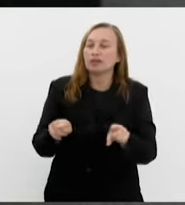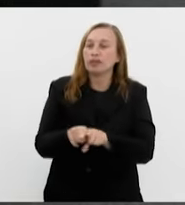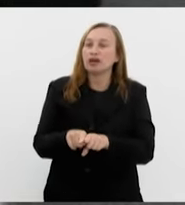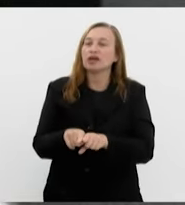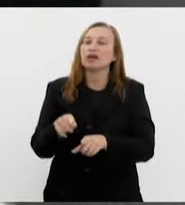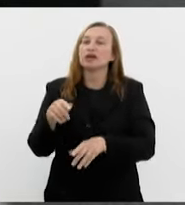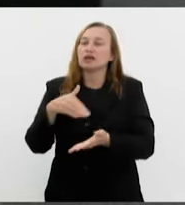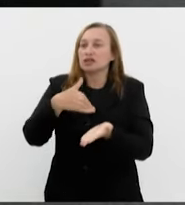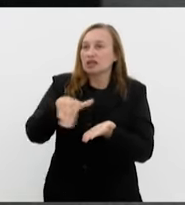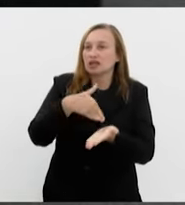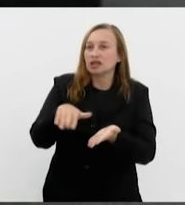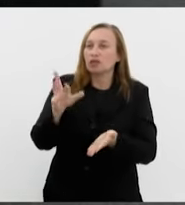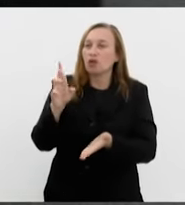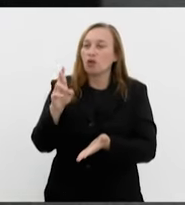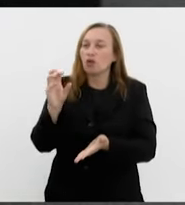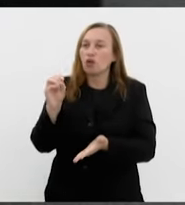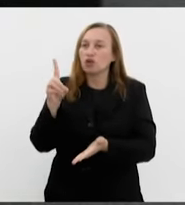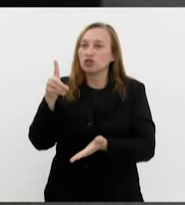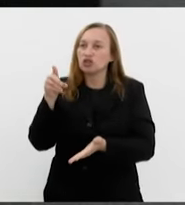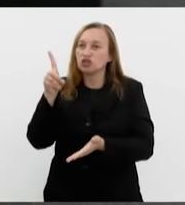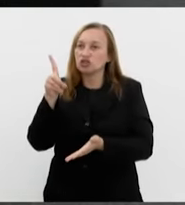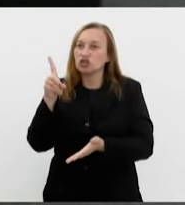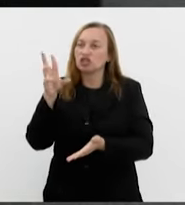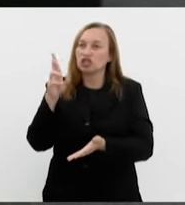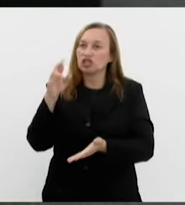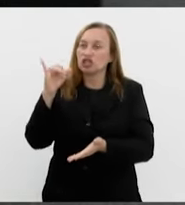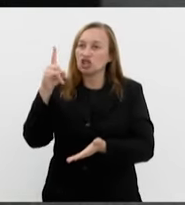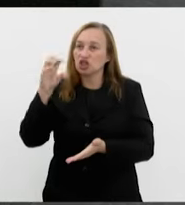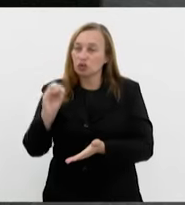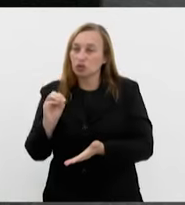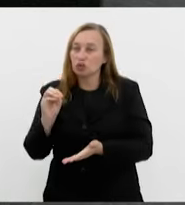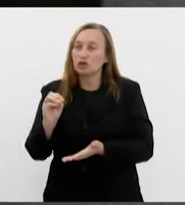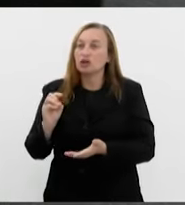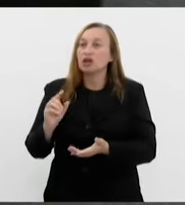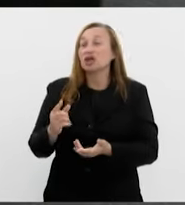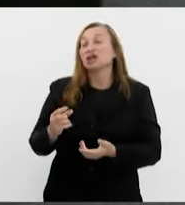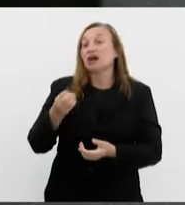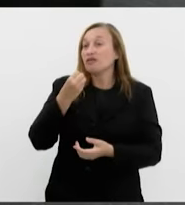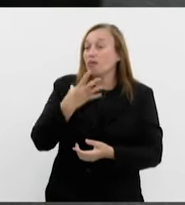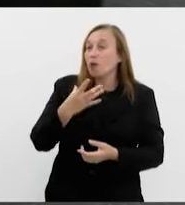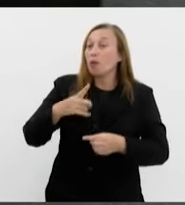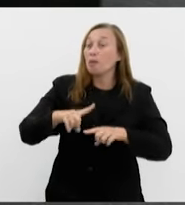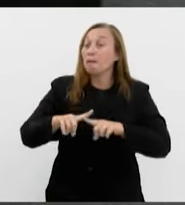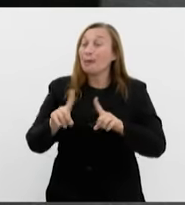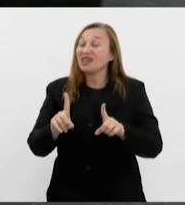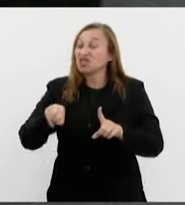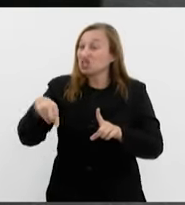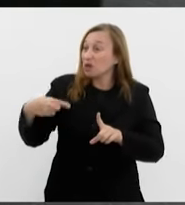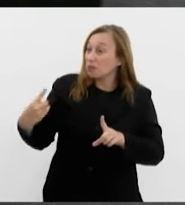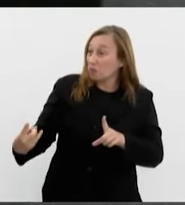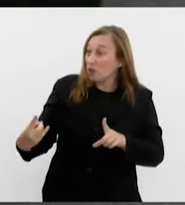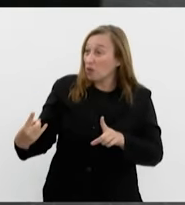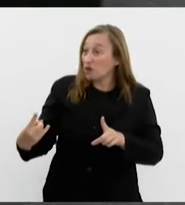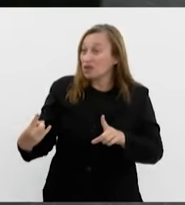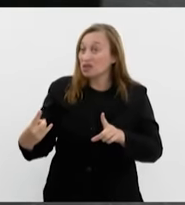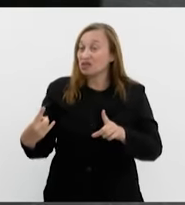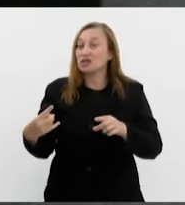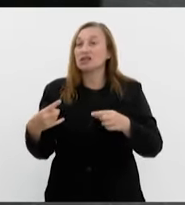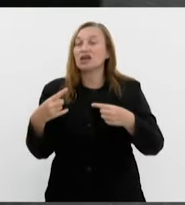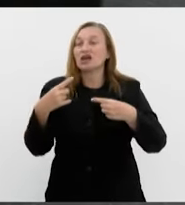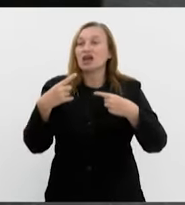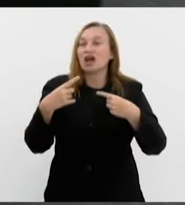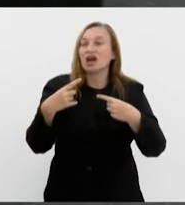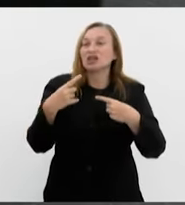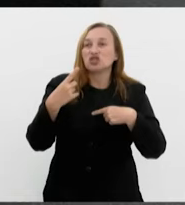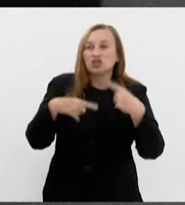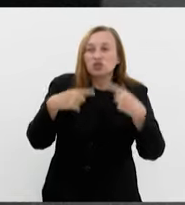estava funcionando bem na cidade. Mas, de uma hora para outra, a politicagem que nós ouvimos aqui na fala